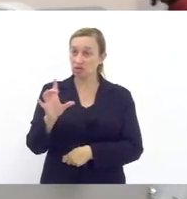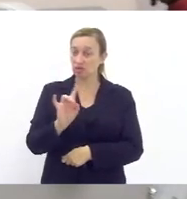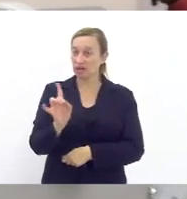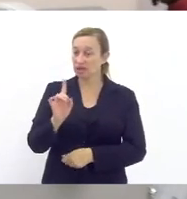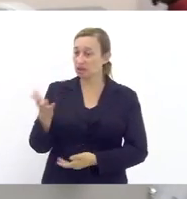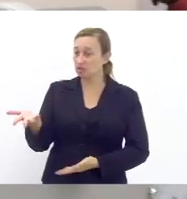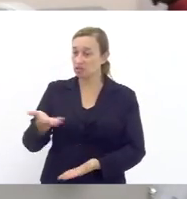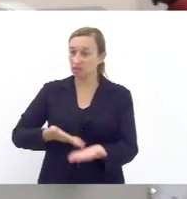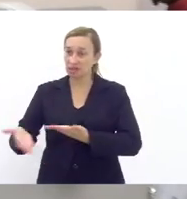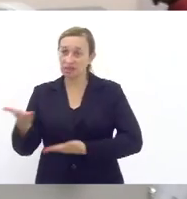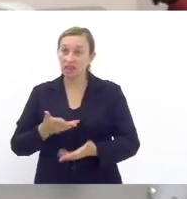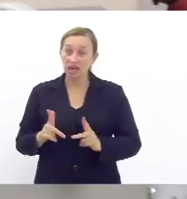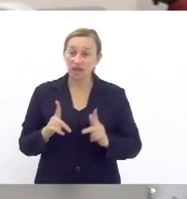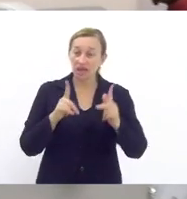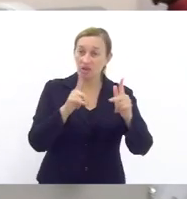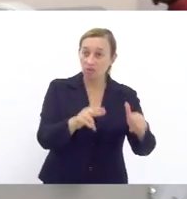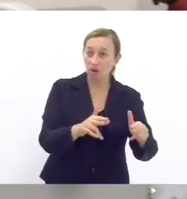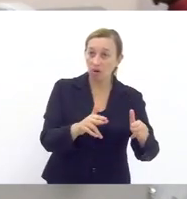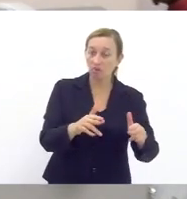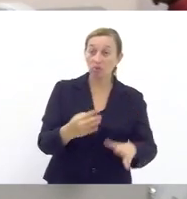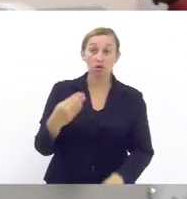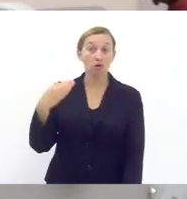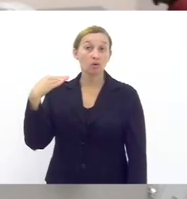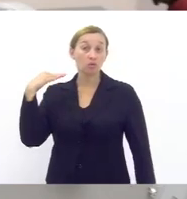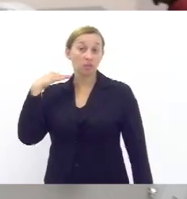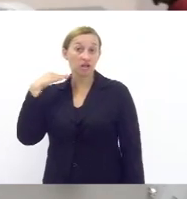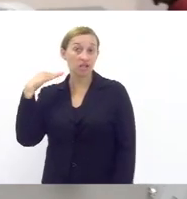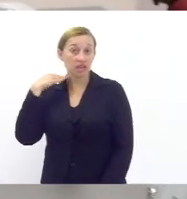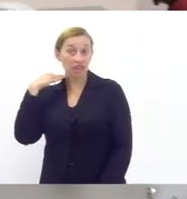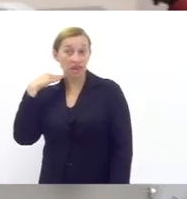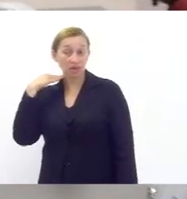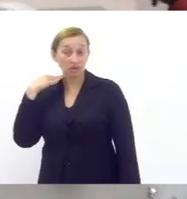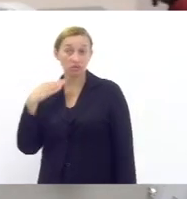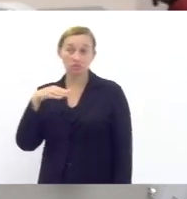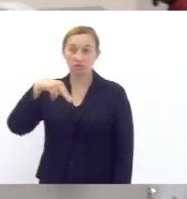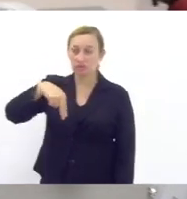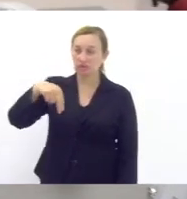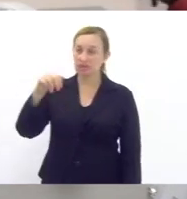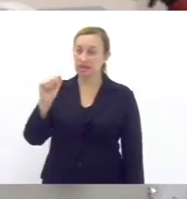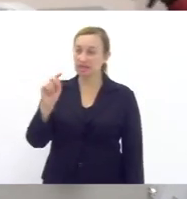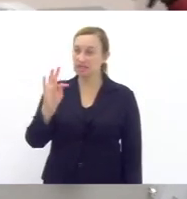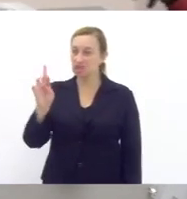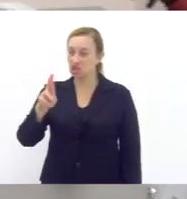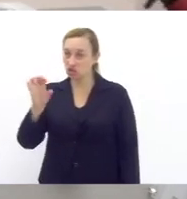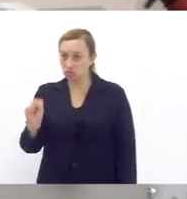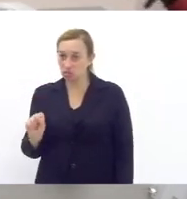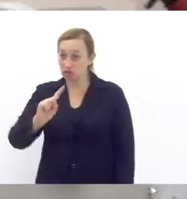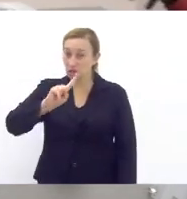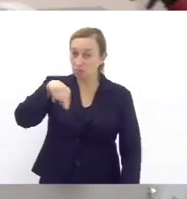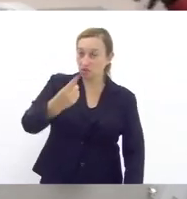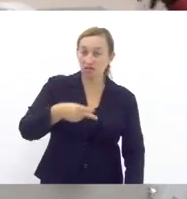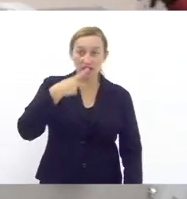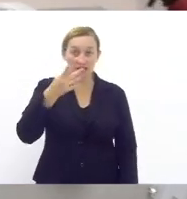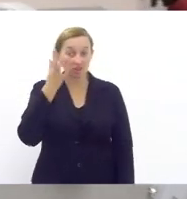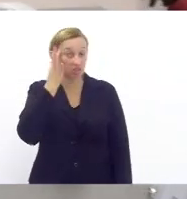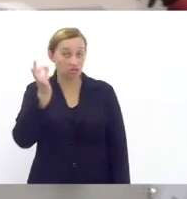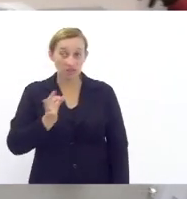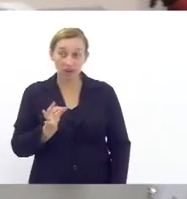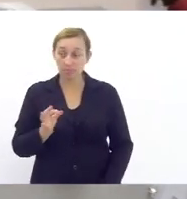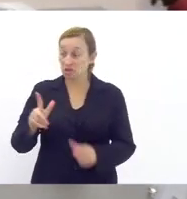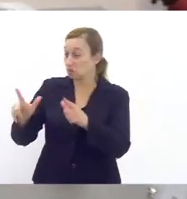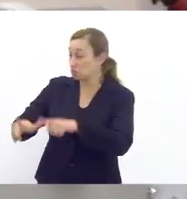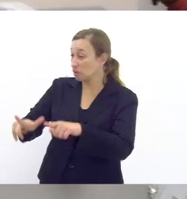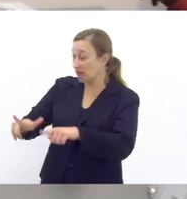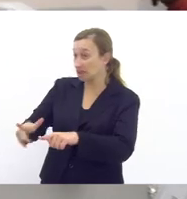é como banqueiro no nazismo que financiava o holocausto e depois disse que não sabia dos campos de concentração é como banqueiro